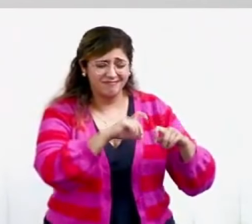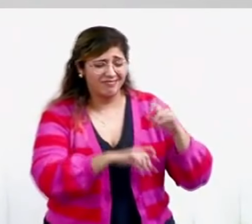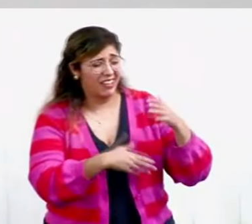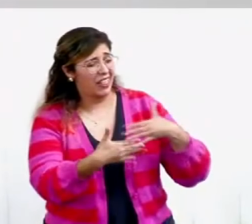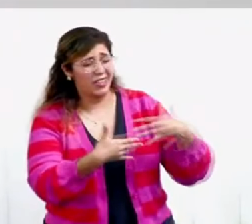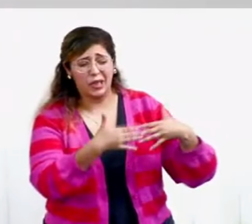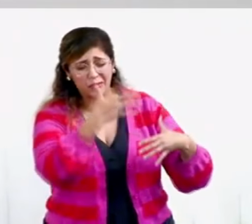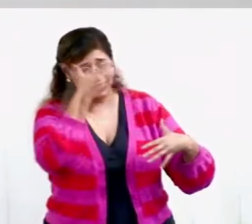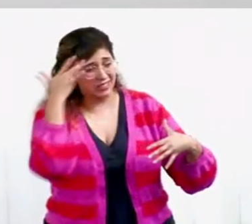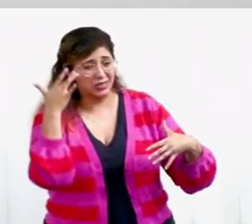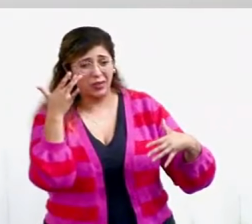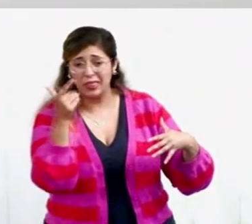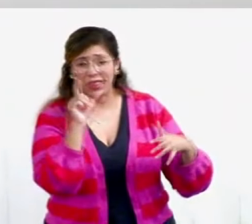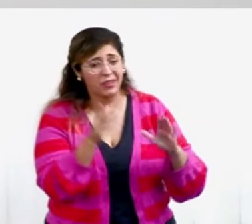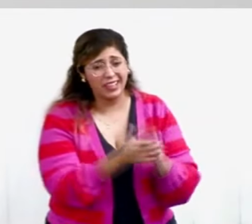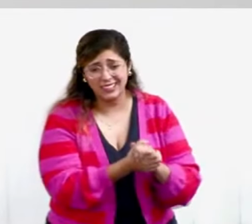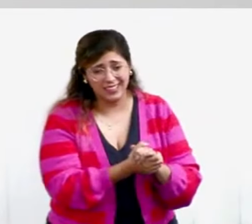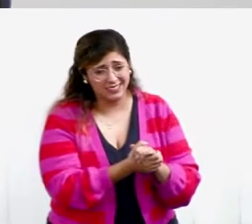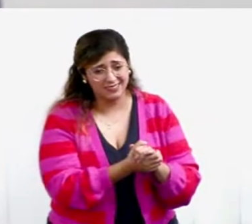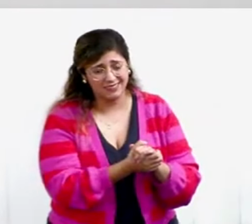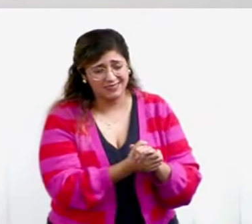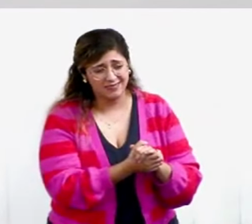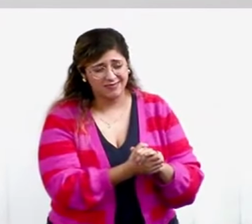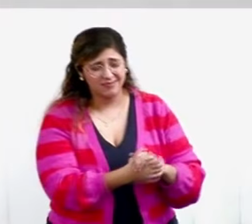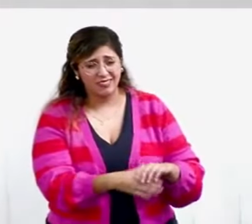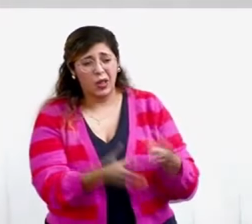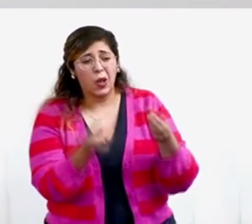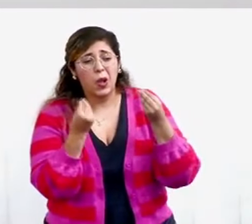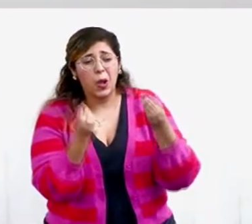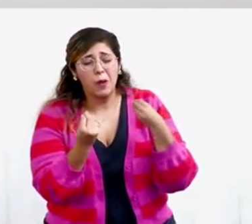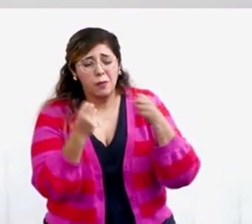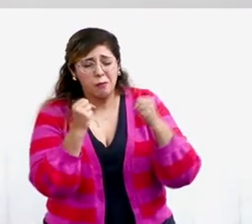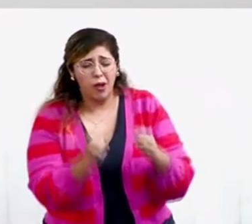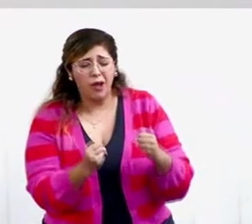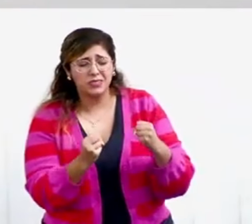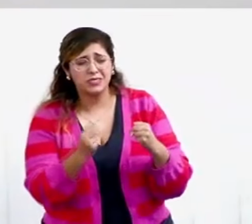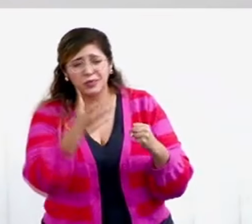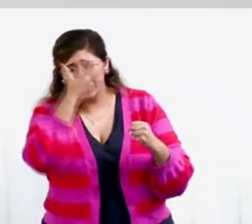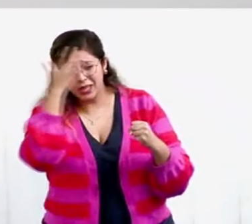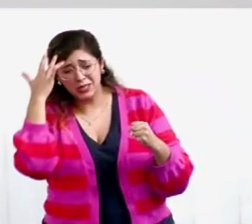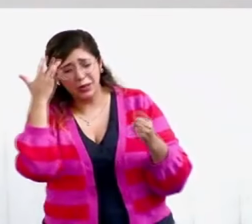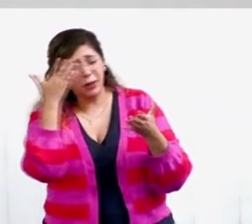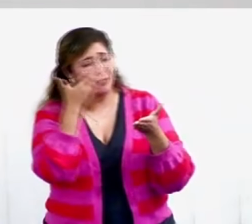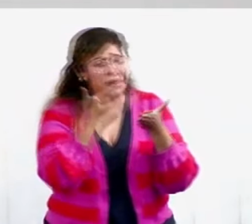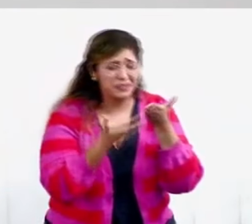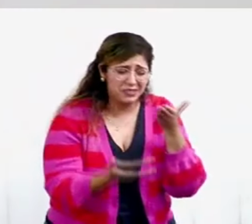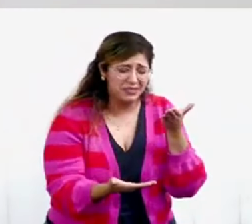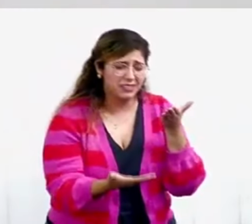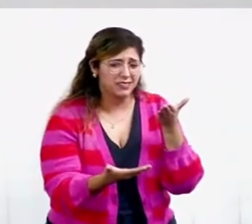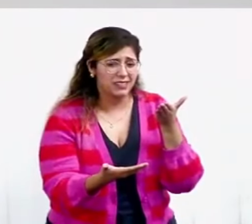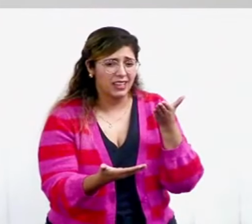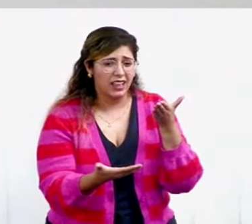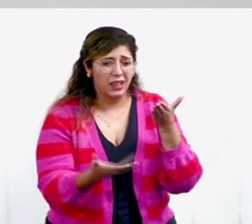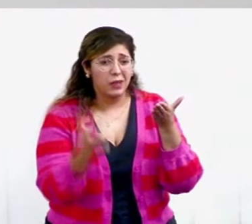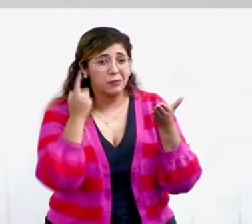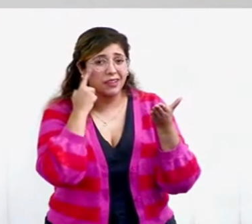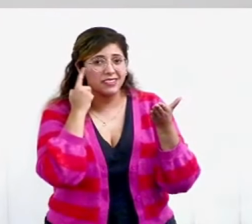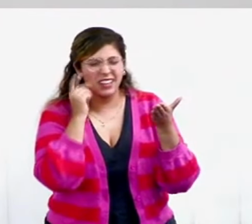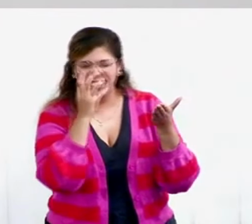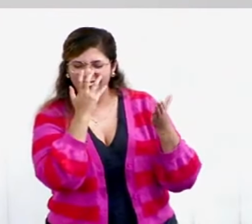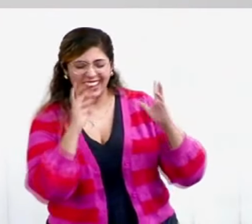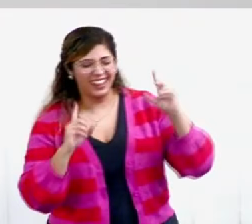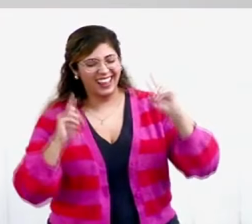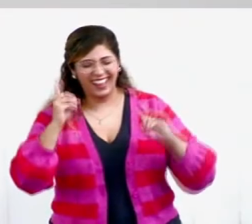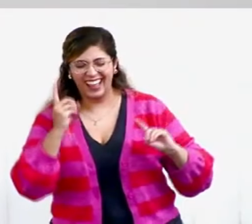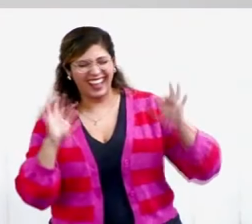mundo caído? Por que essas pessoas estão indo para a sarjeta, achando que a felicidade é encontrada na lama?